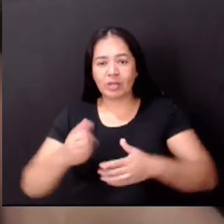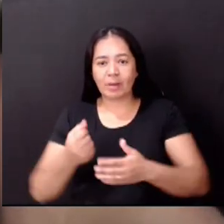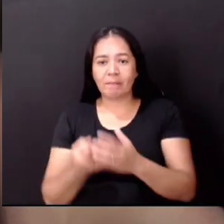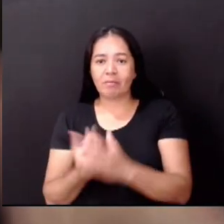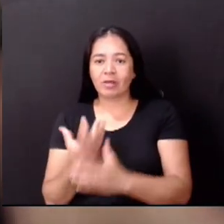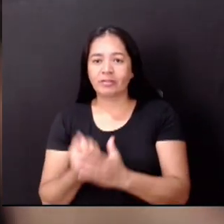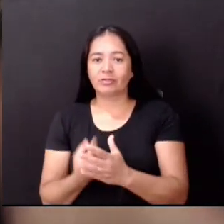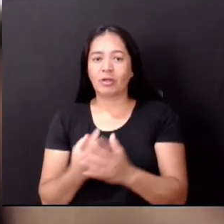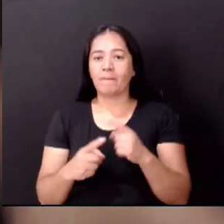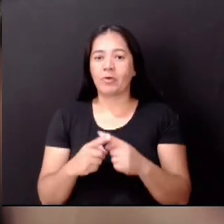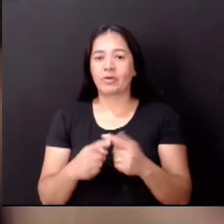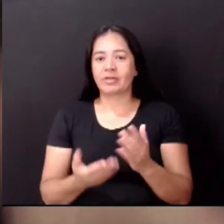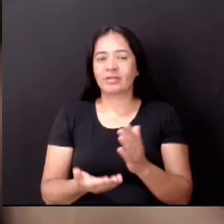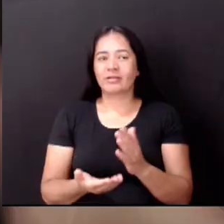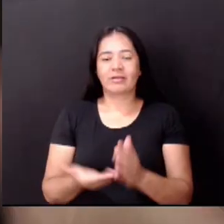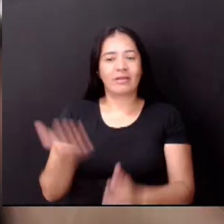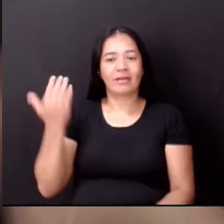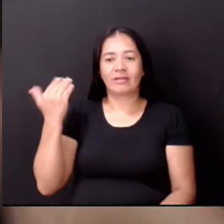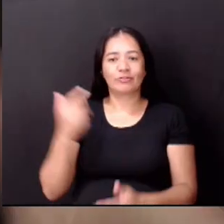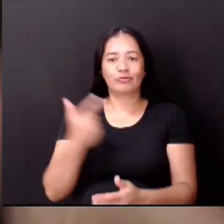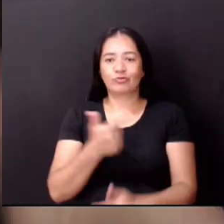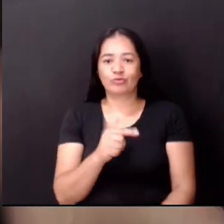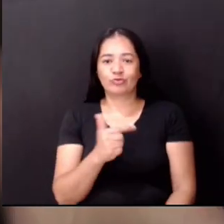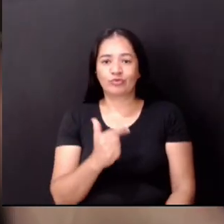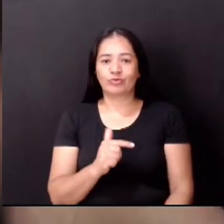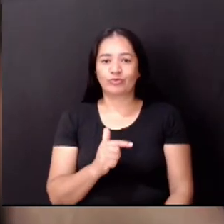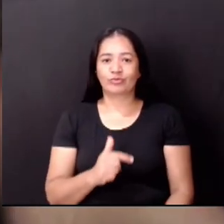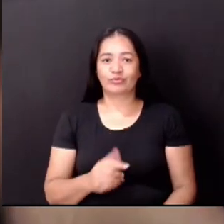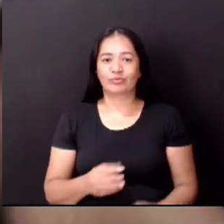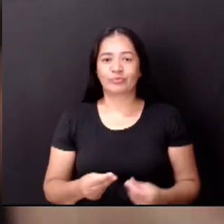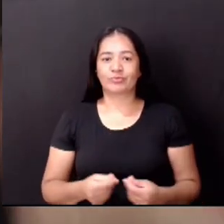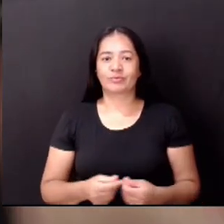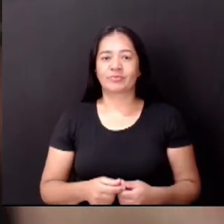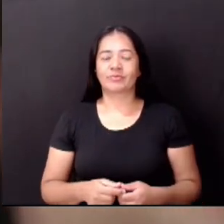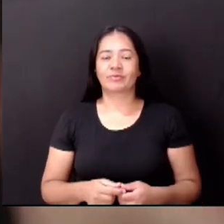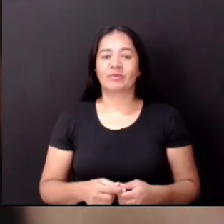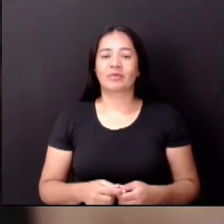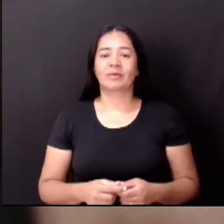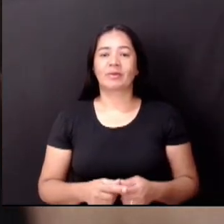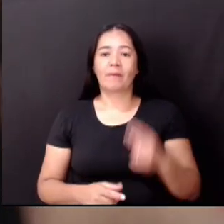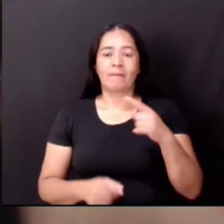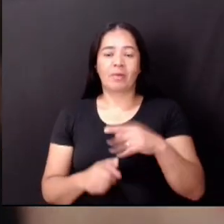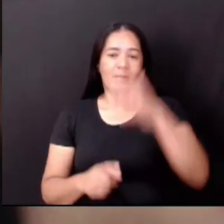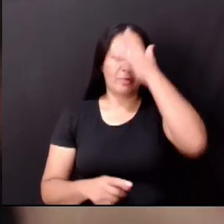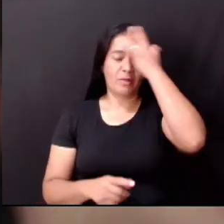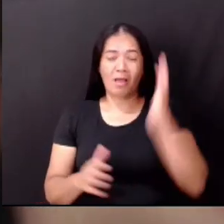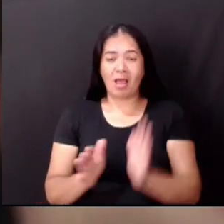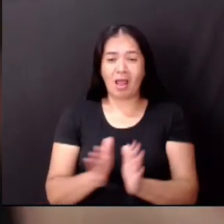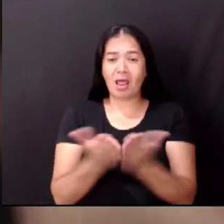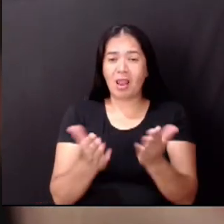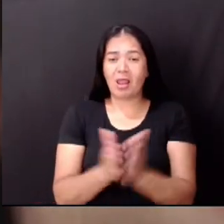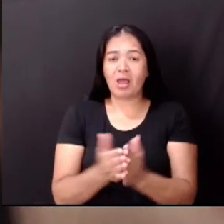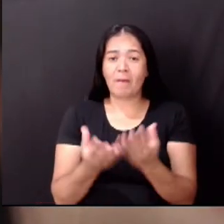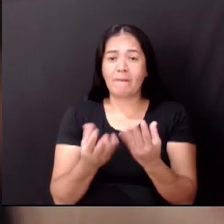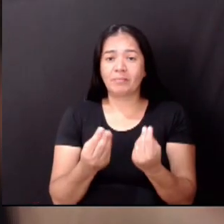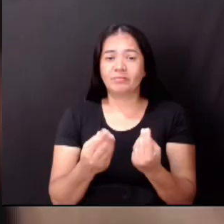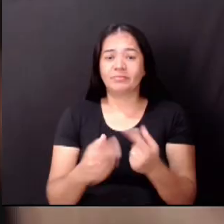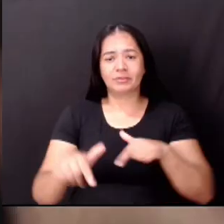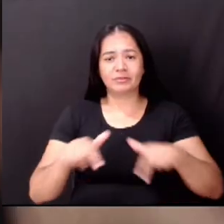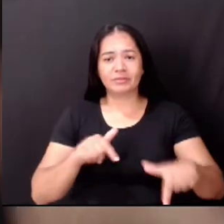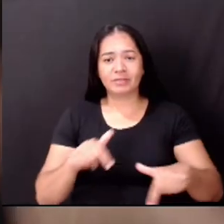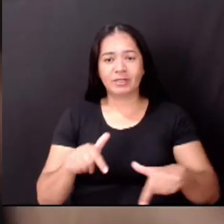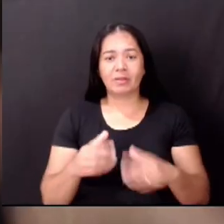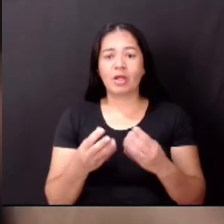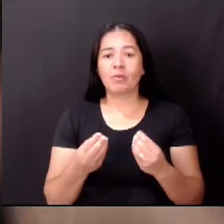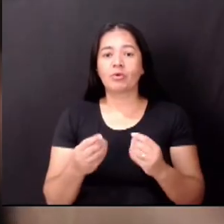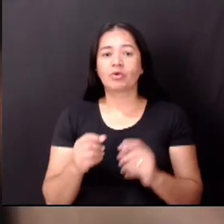para pessoas muito empobrecidas na sociedade, ele trabalha muito a questão da